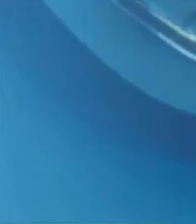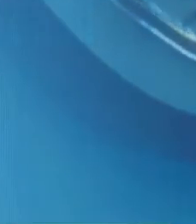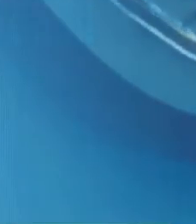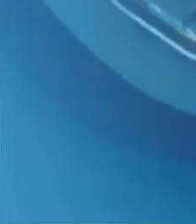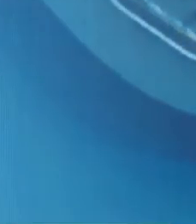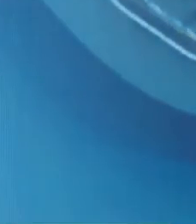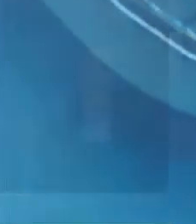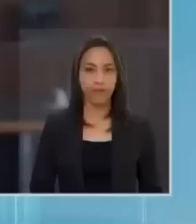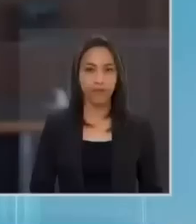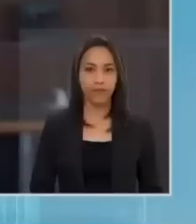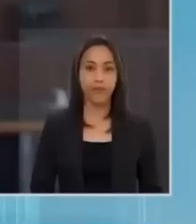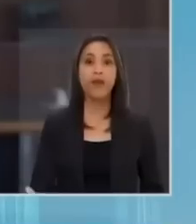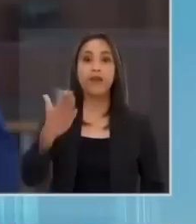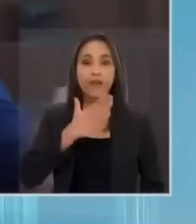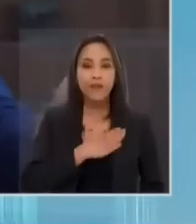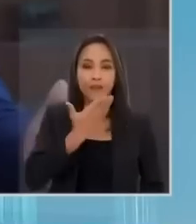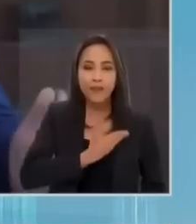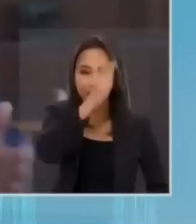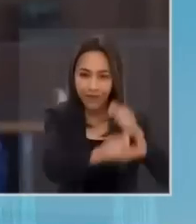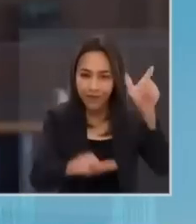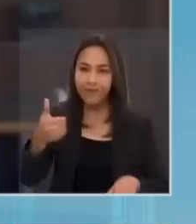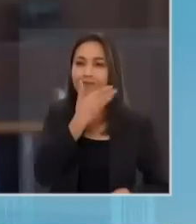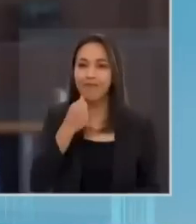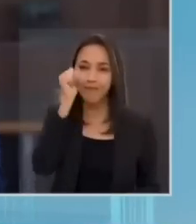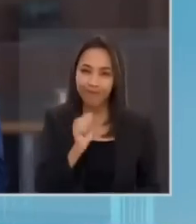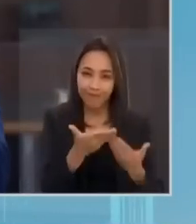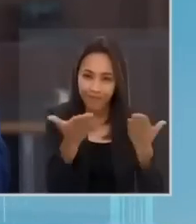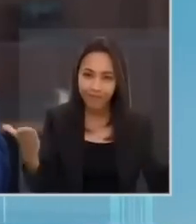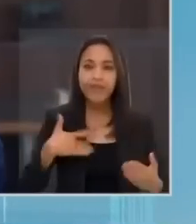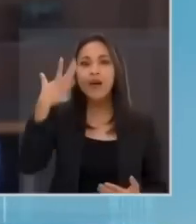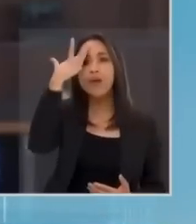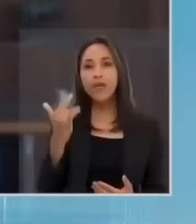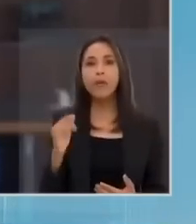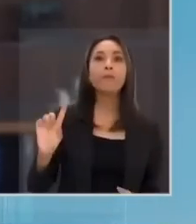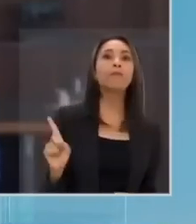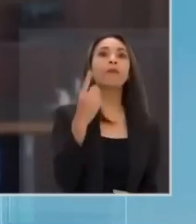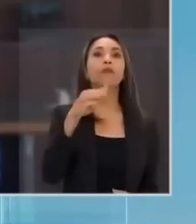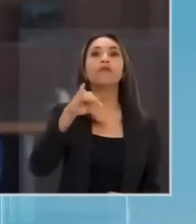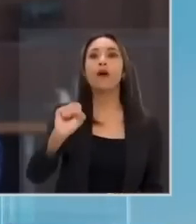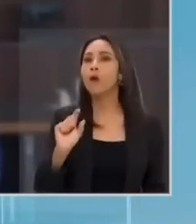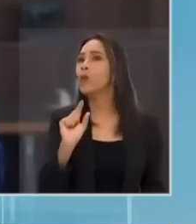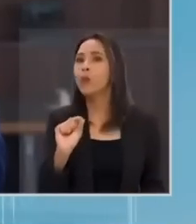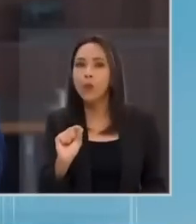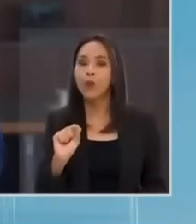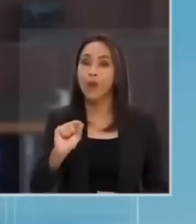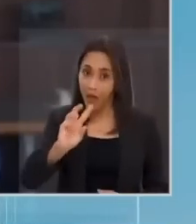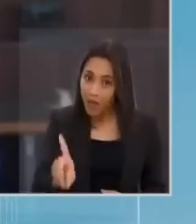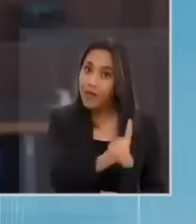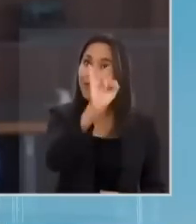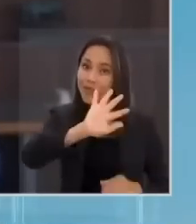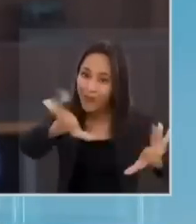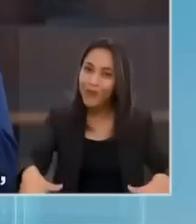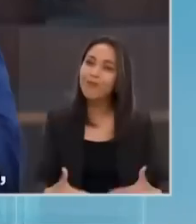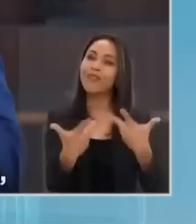a um aumento dessas despesas também Paula abono salarial seguro-desemprego também são contas aí